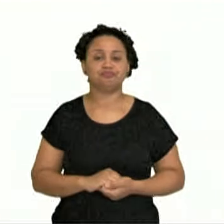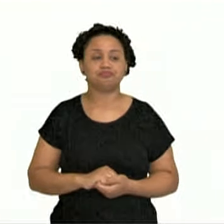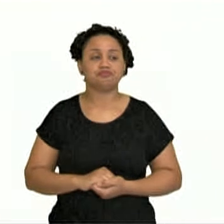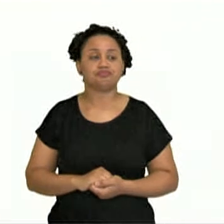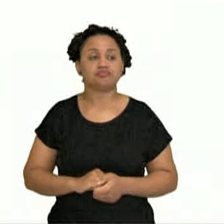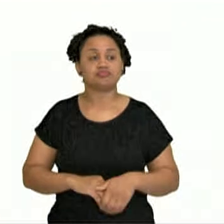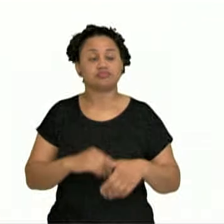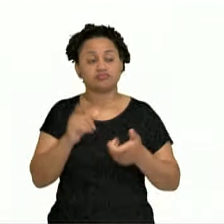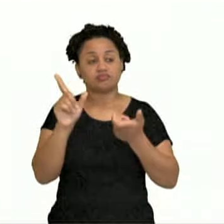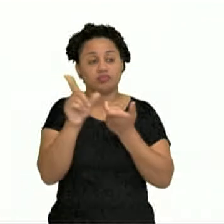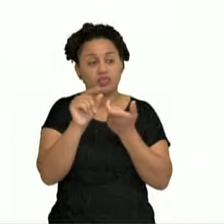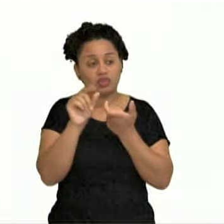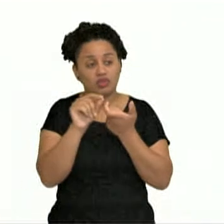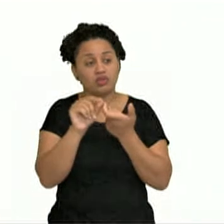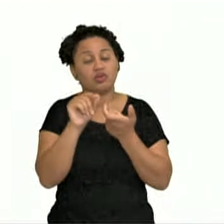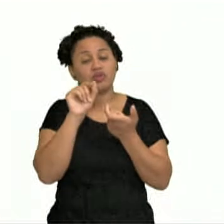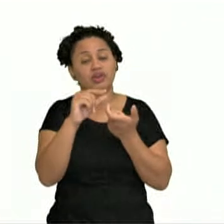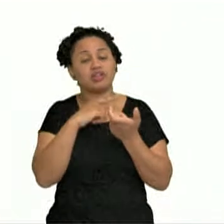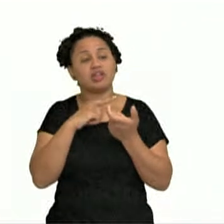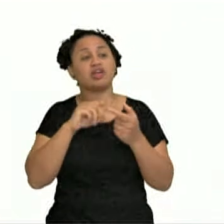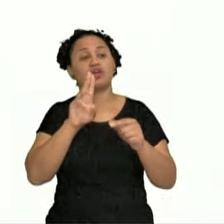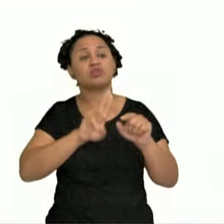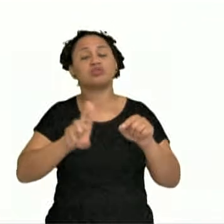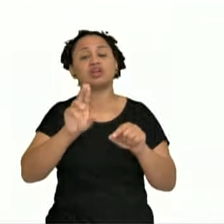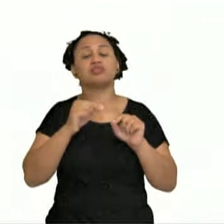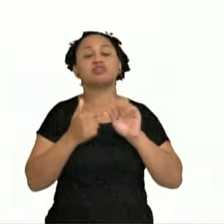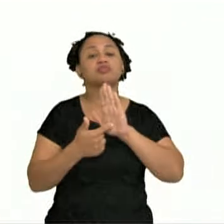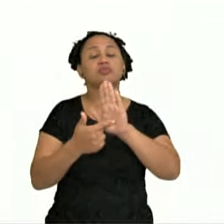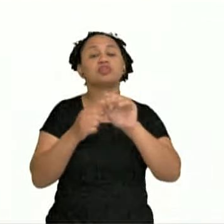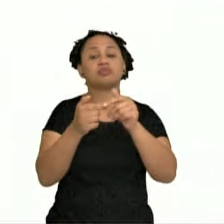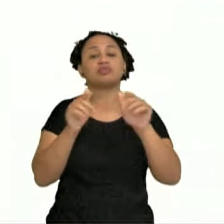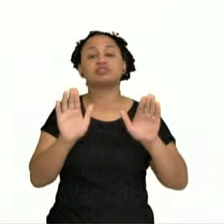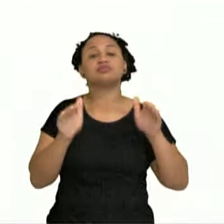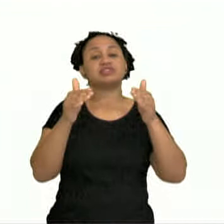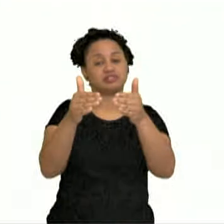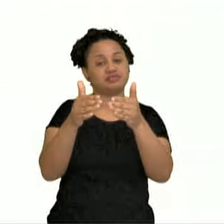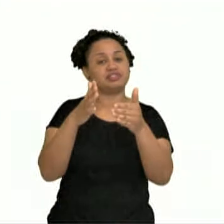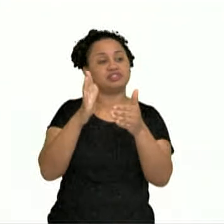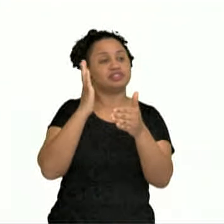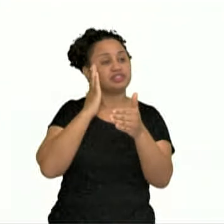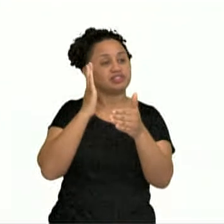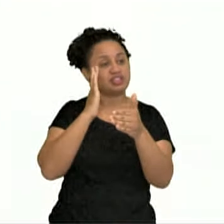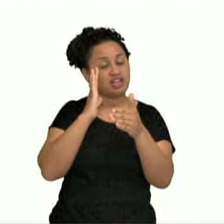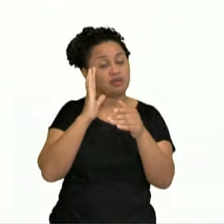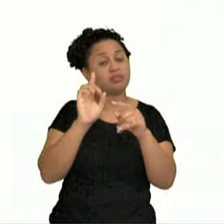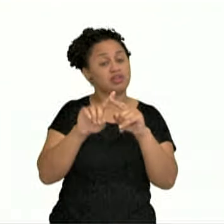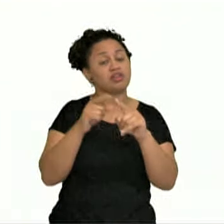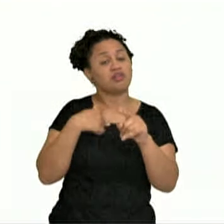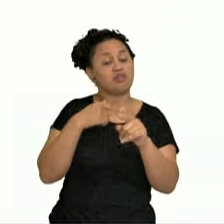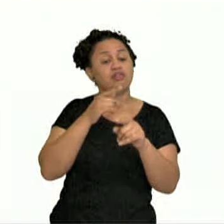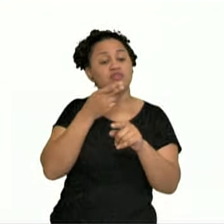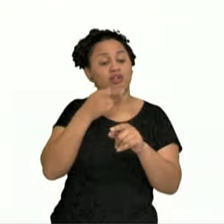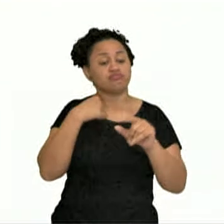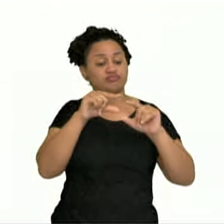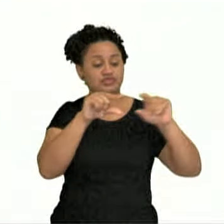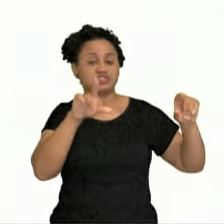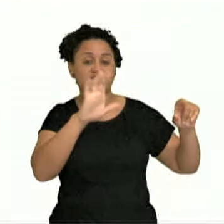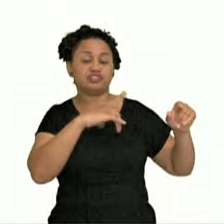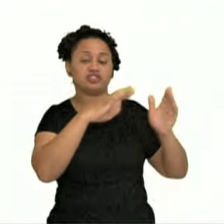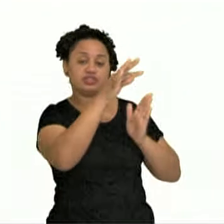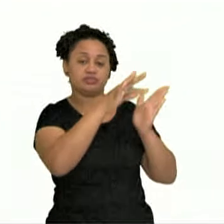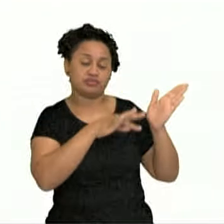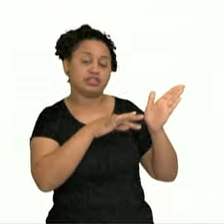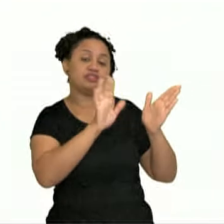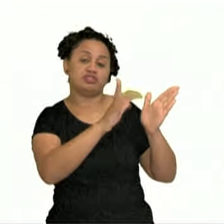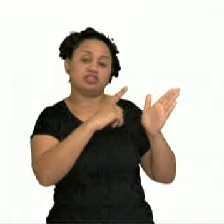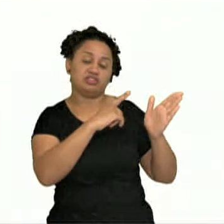O artigo definido ou determinado é utilizado para se referir a um elemento específico, já mencionado e que supõe identificá-lo